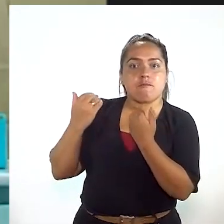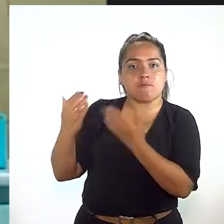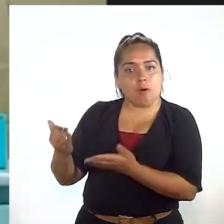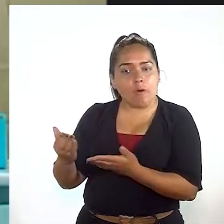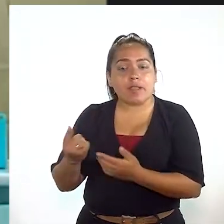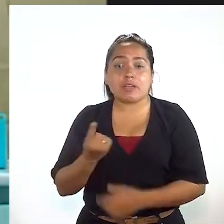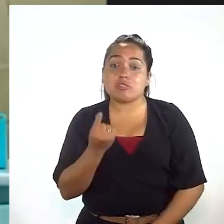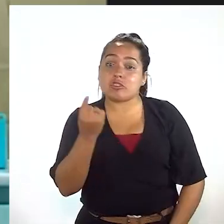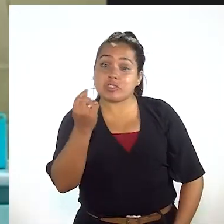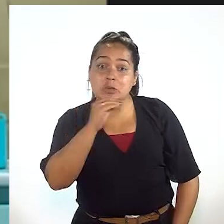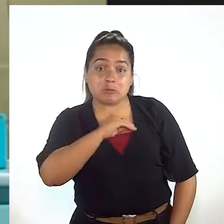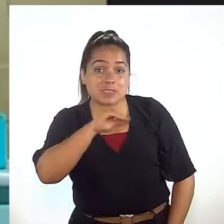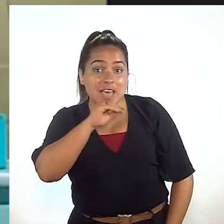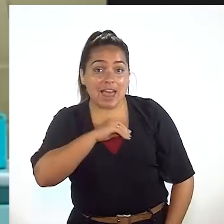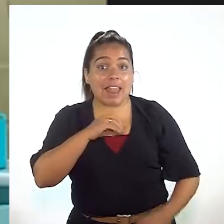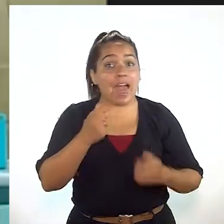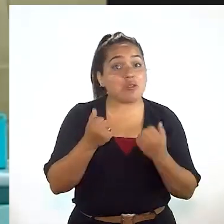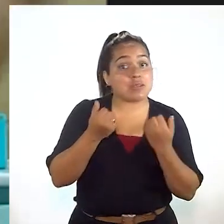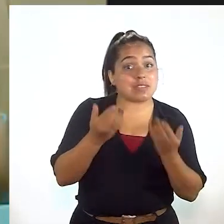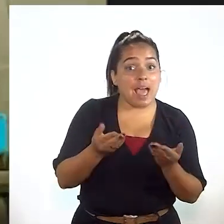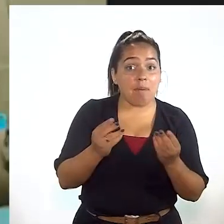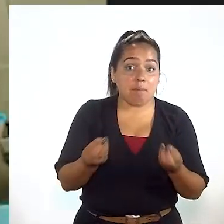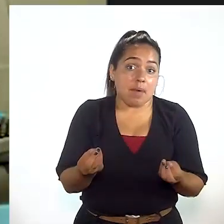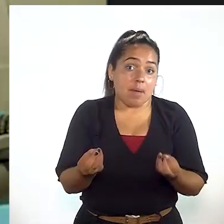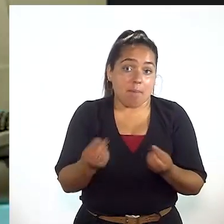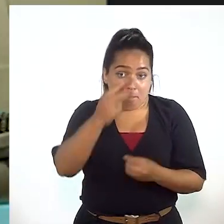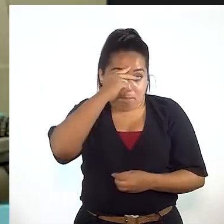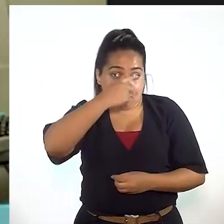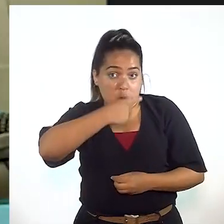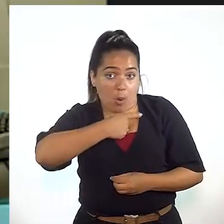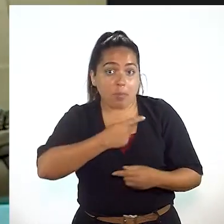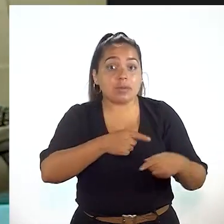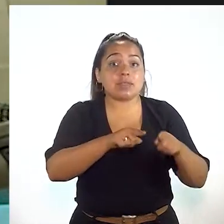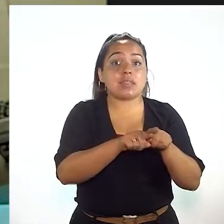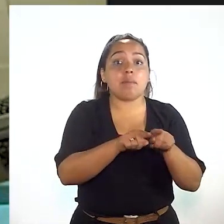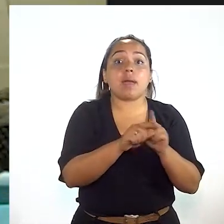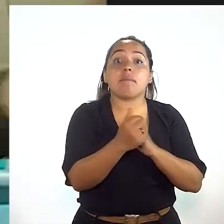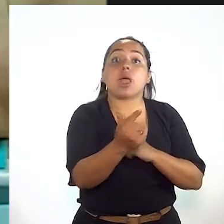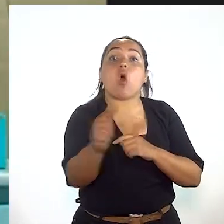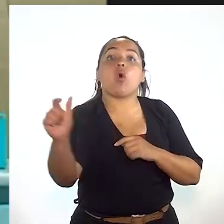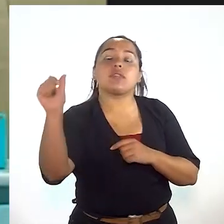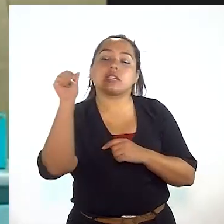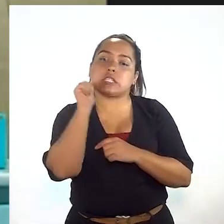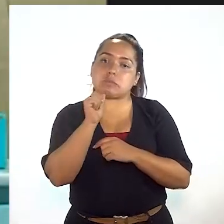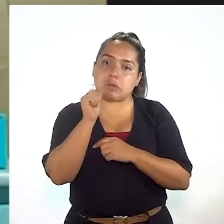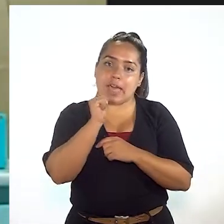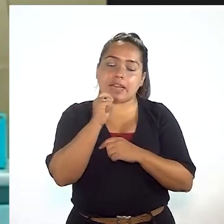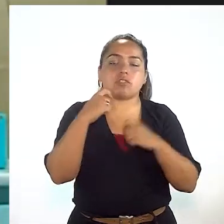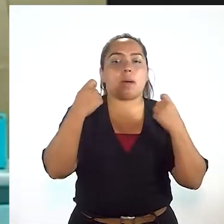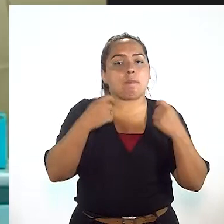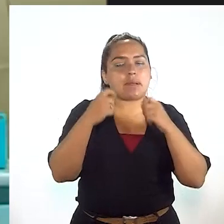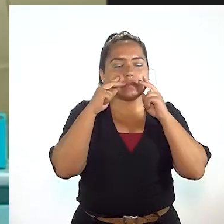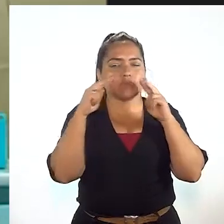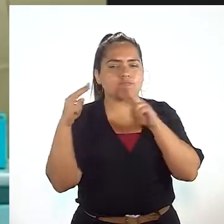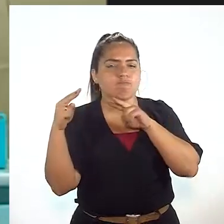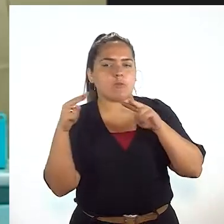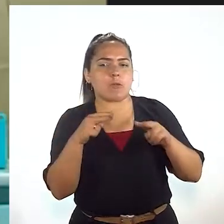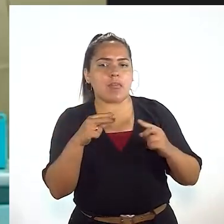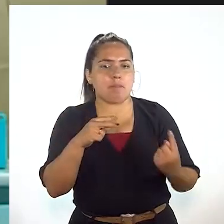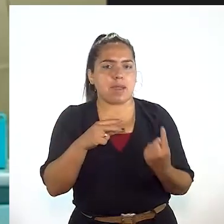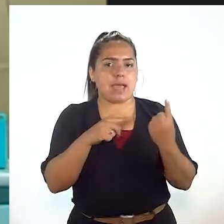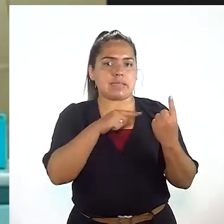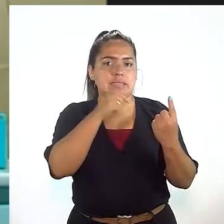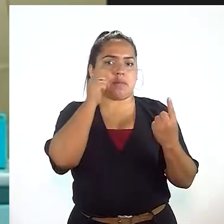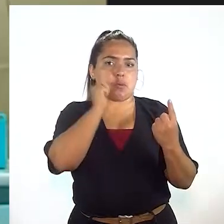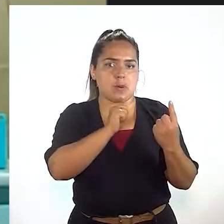familiar e ainda gerar renda para ela e para outras mulheres também. Então, é preciso que a gente tenha esse olhar para